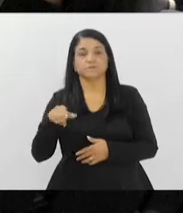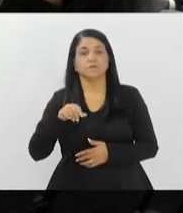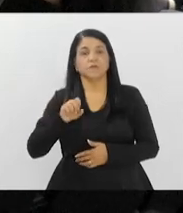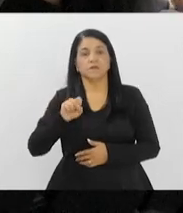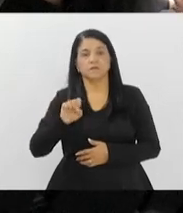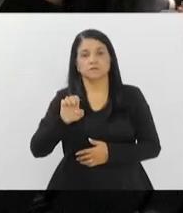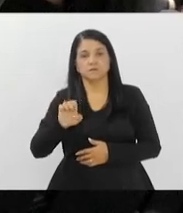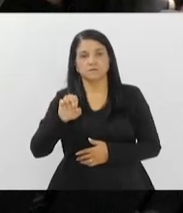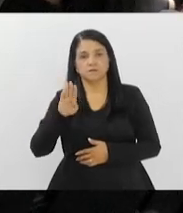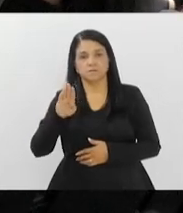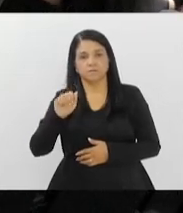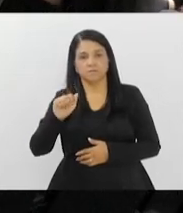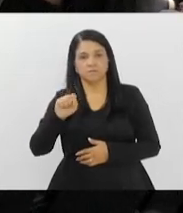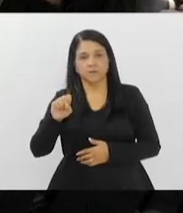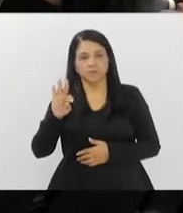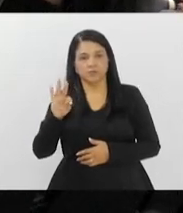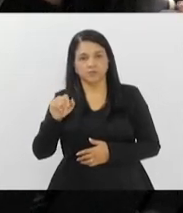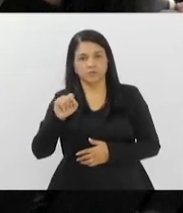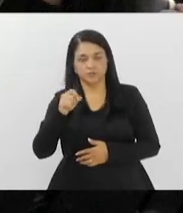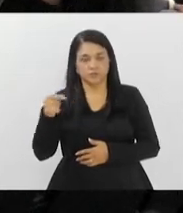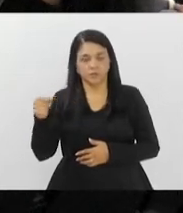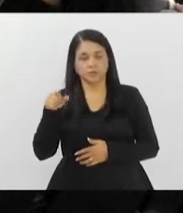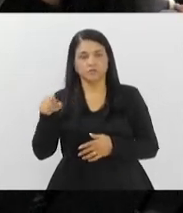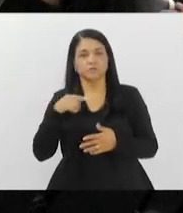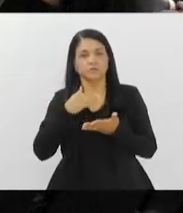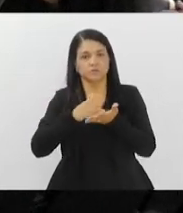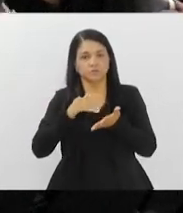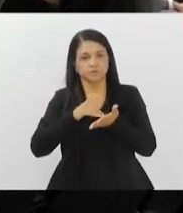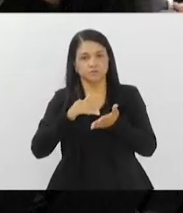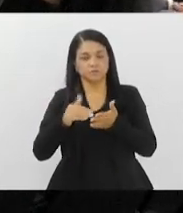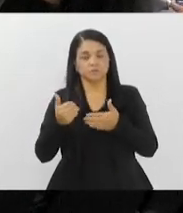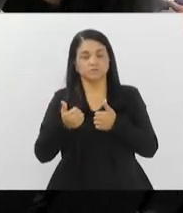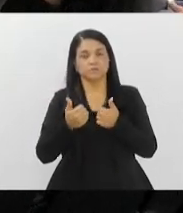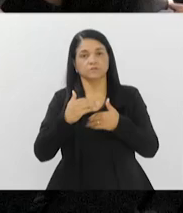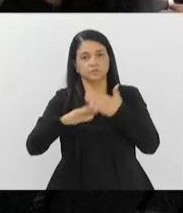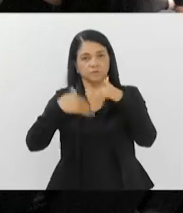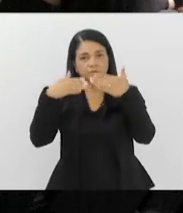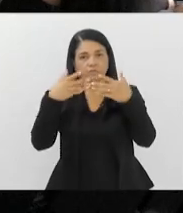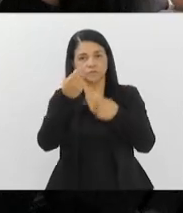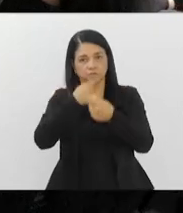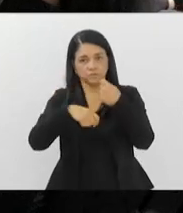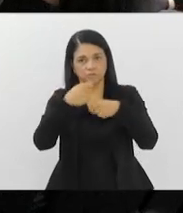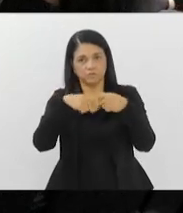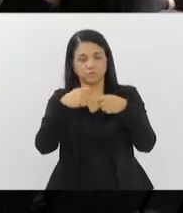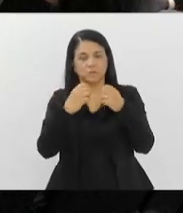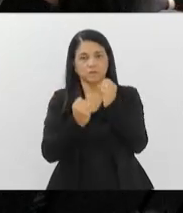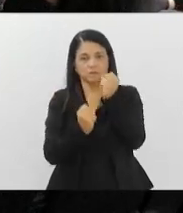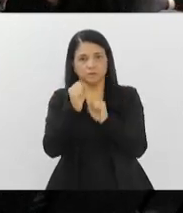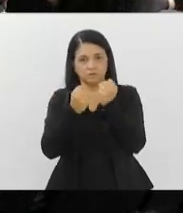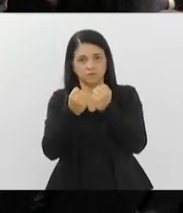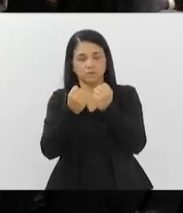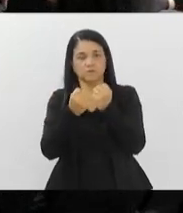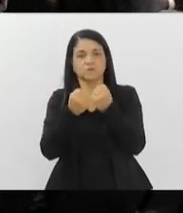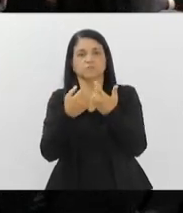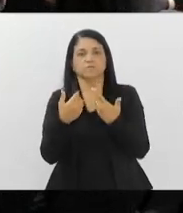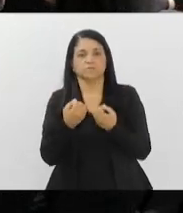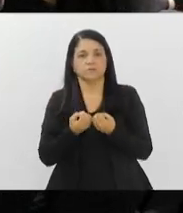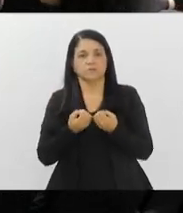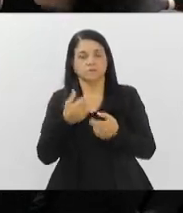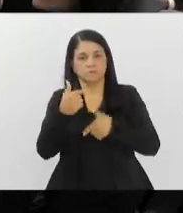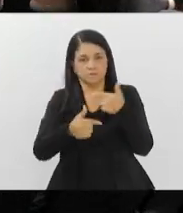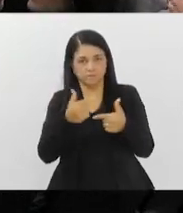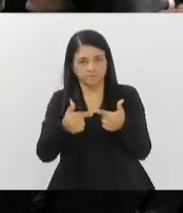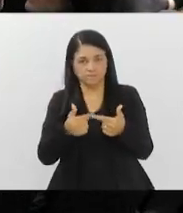Sebastião Médici, subsecretário executivo de Desenvolvimento Econômico da Indústria e Comércio e Serviços.